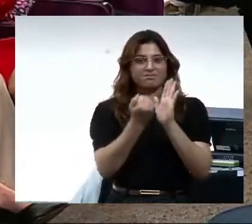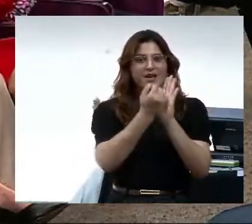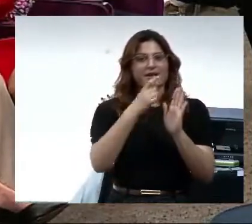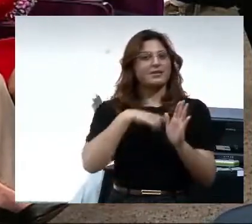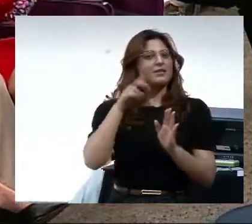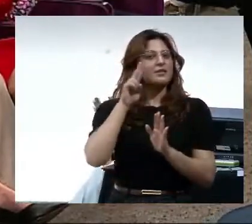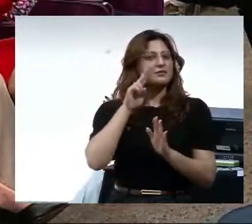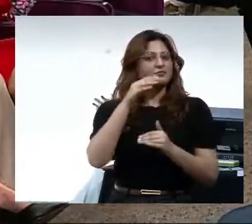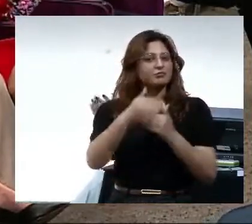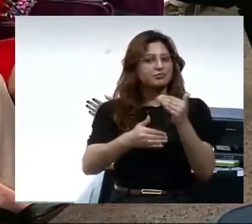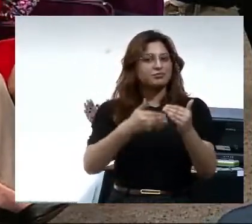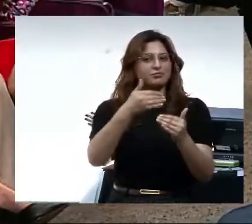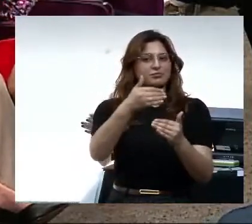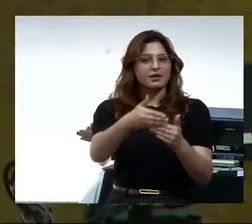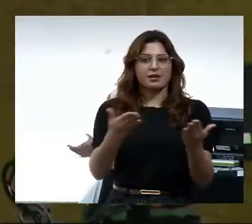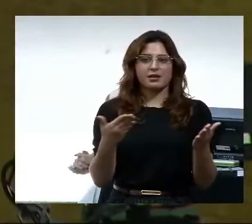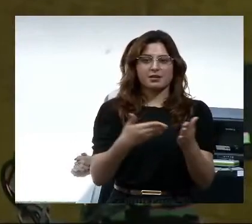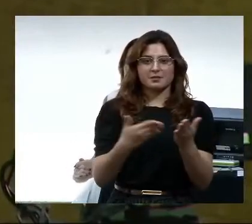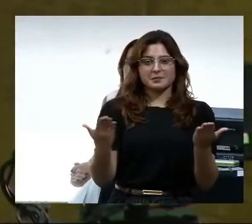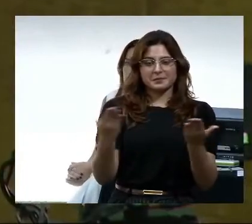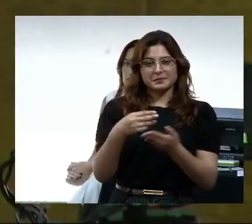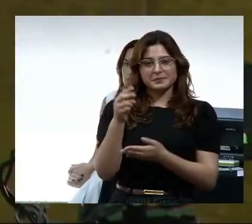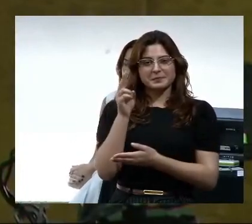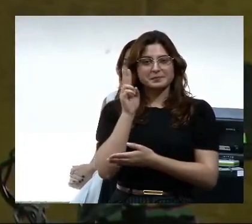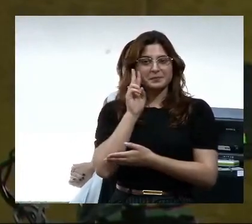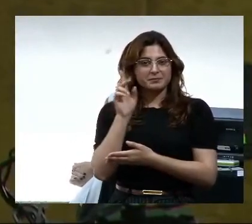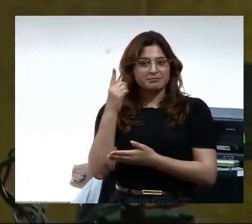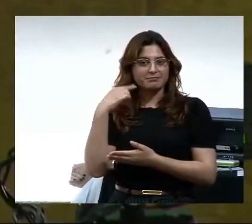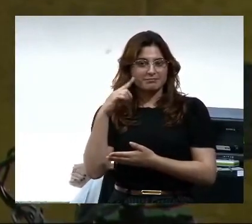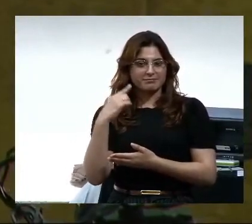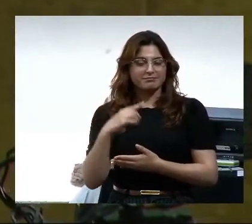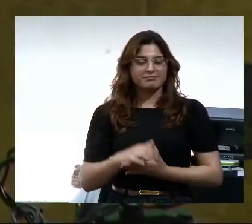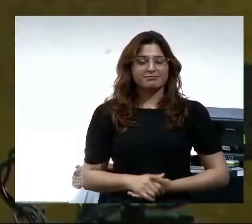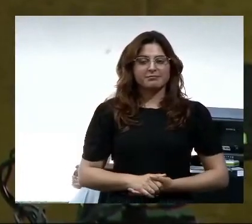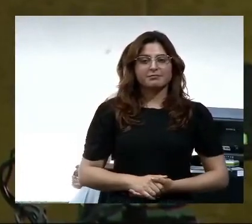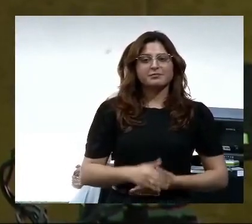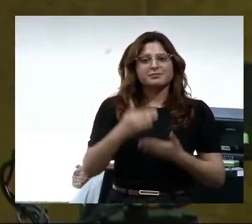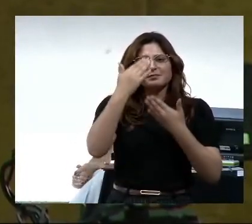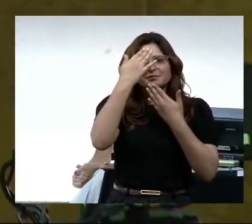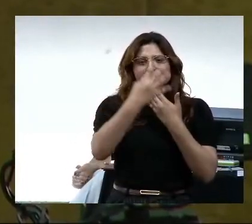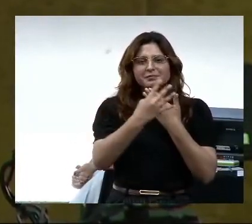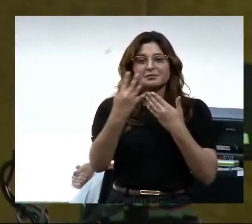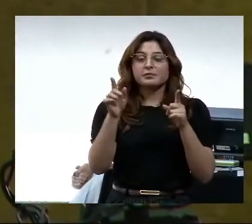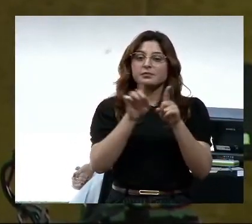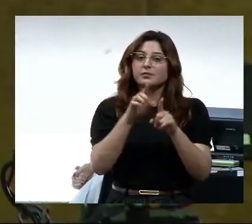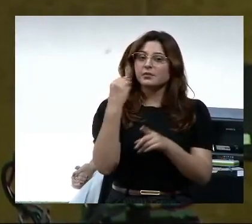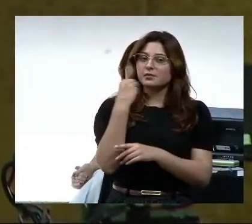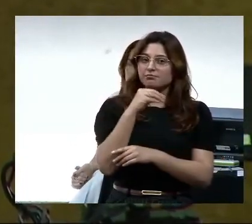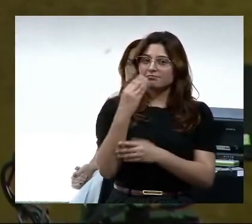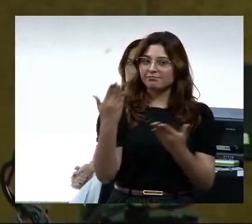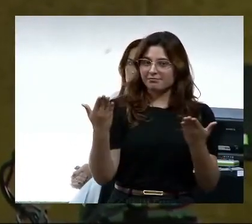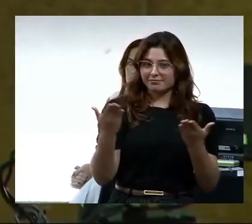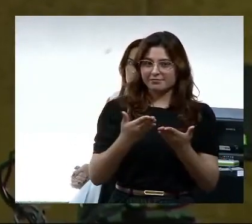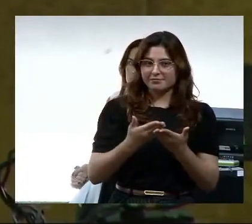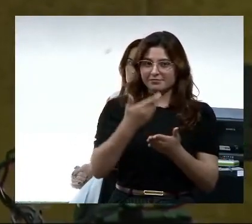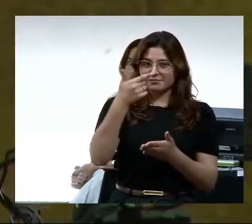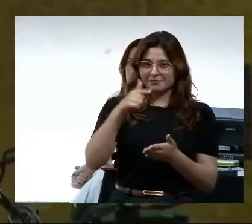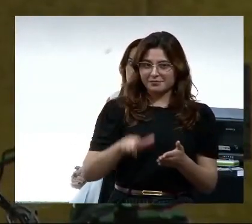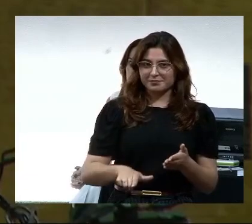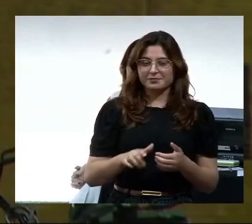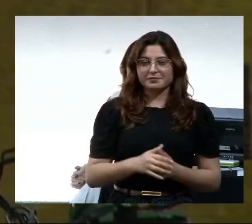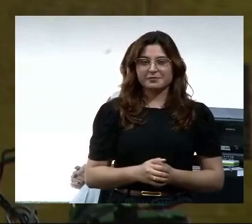da advocacia. Muito obrigado aos quatro. Aproveito o momento, mais uma